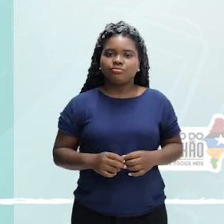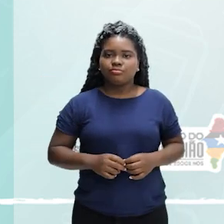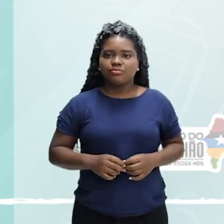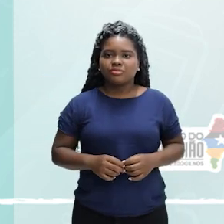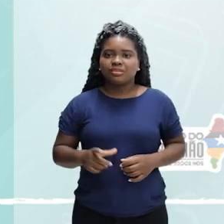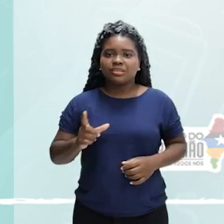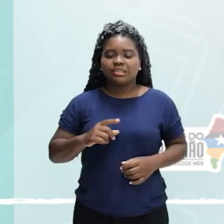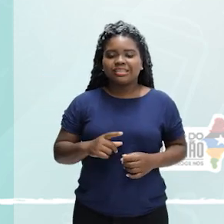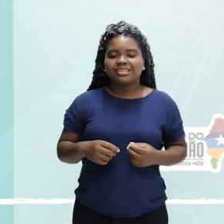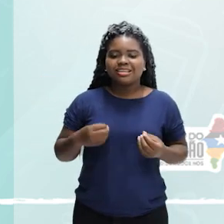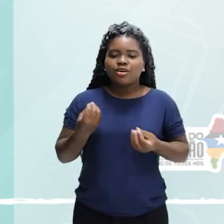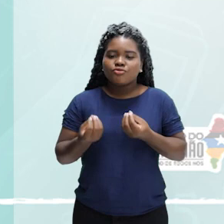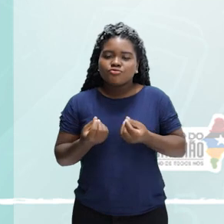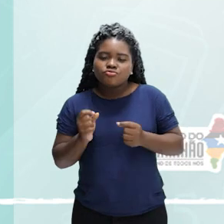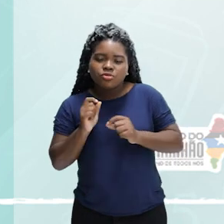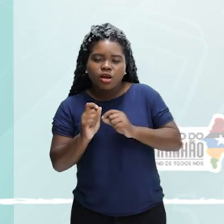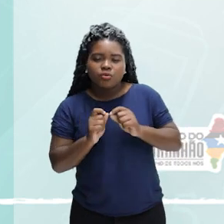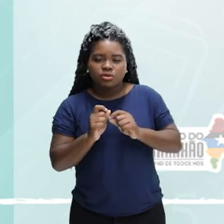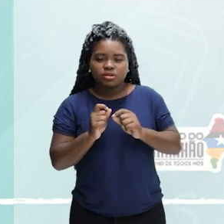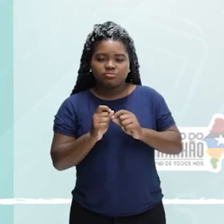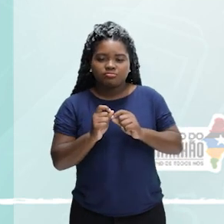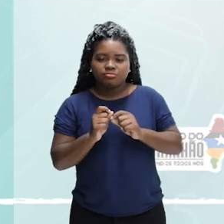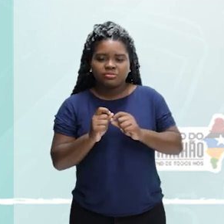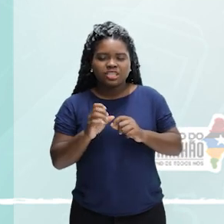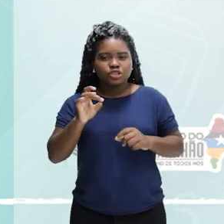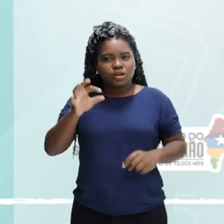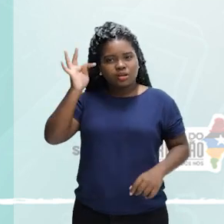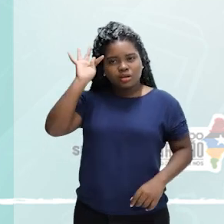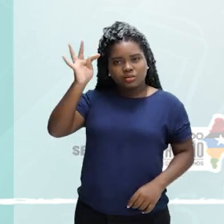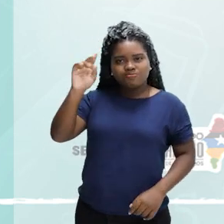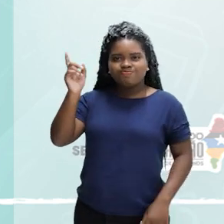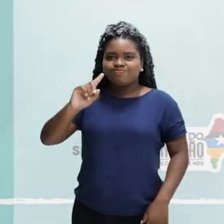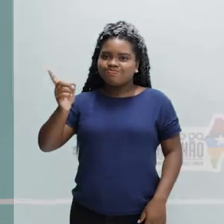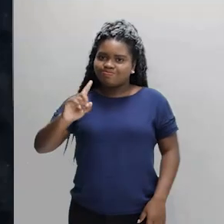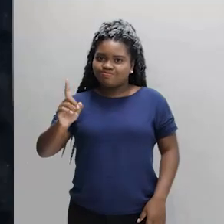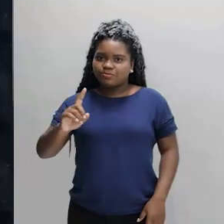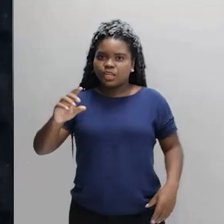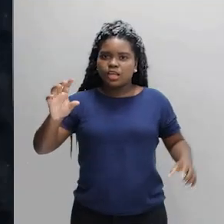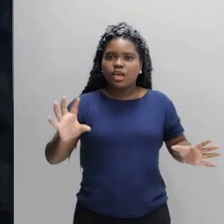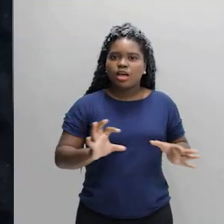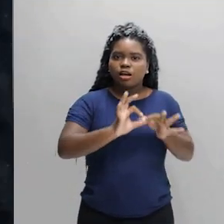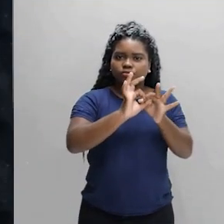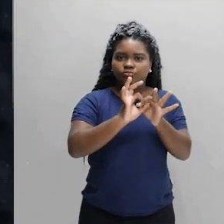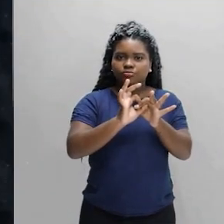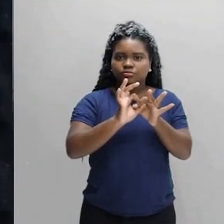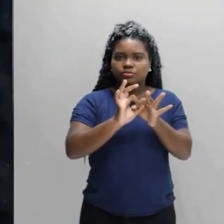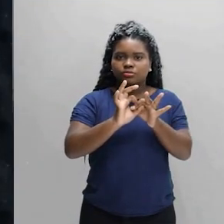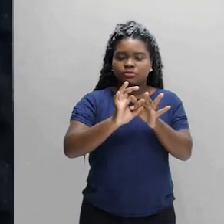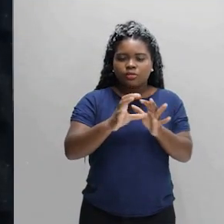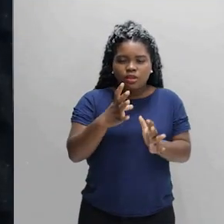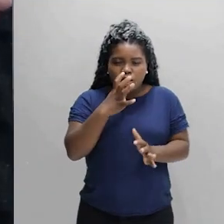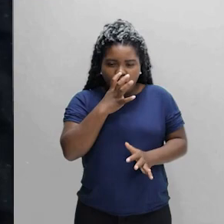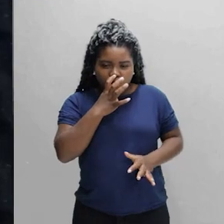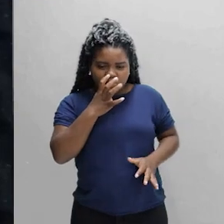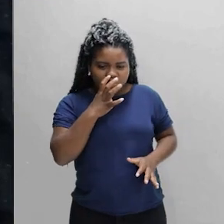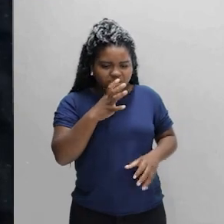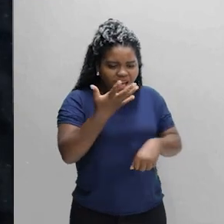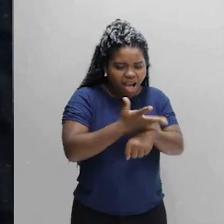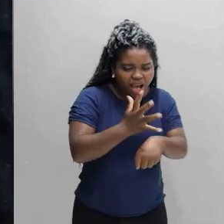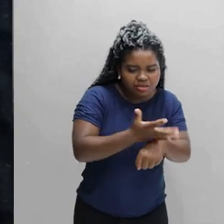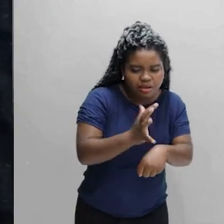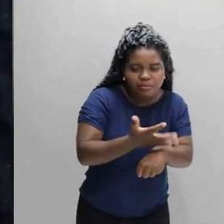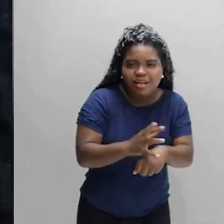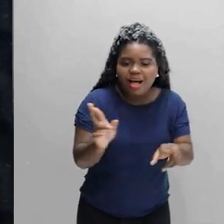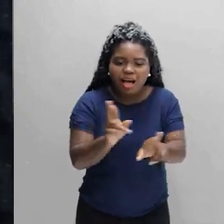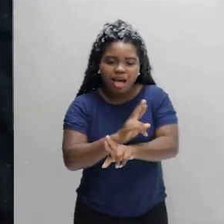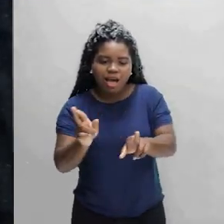perspectivas. Ela não é uma corrente necessariamente teórica, mas é uma corrente que observa a prática das relações